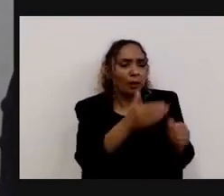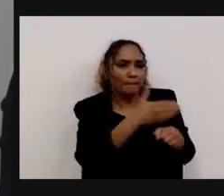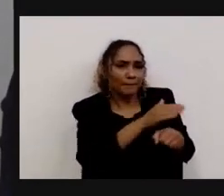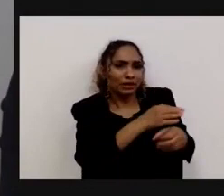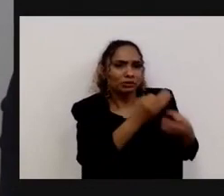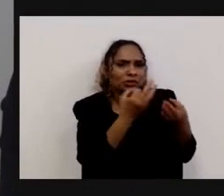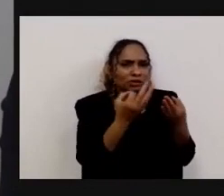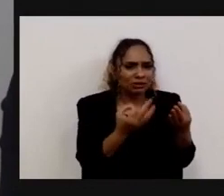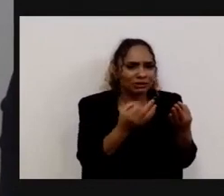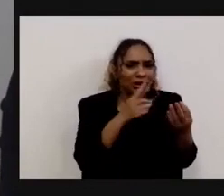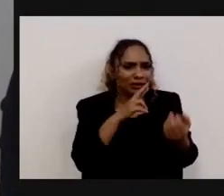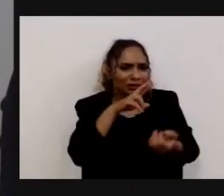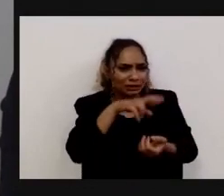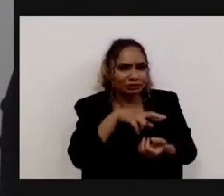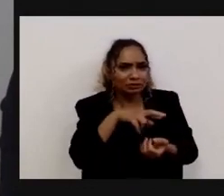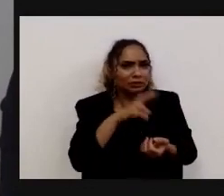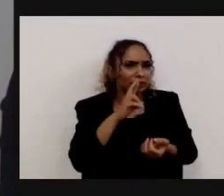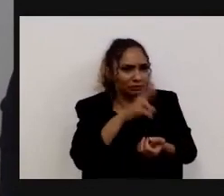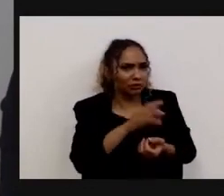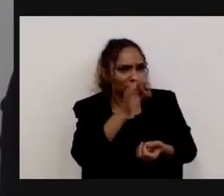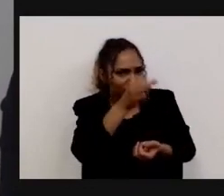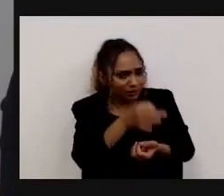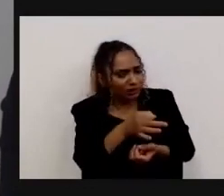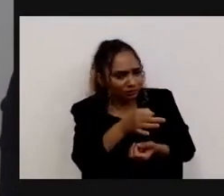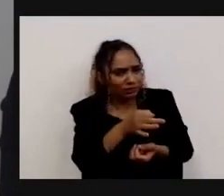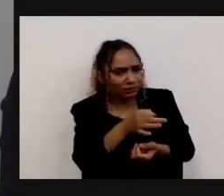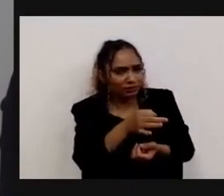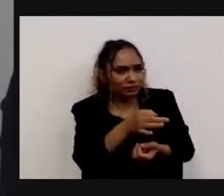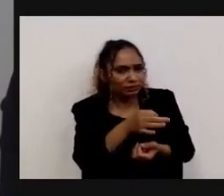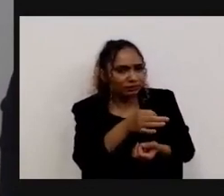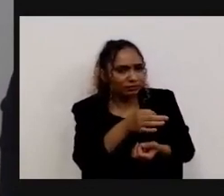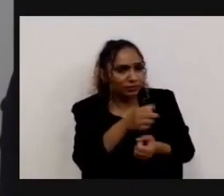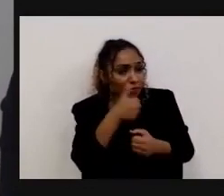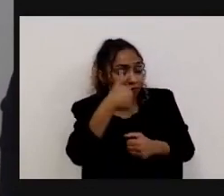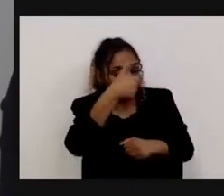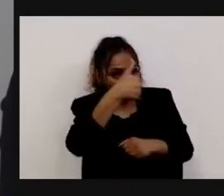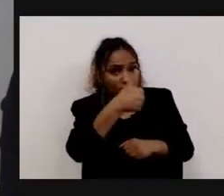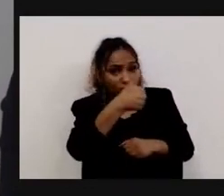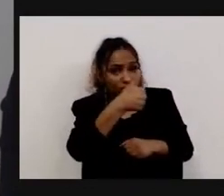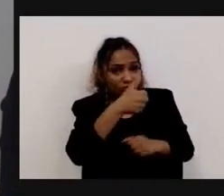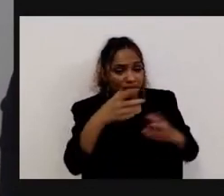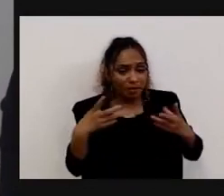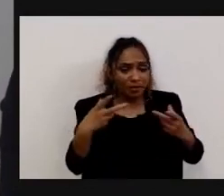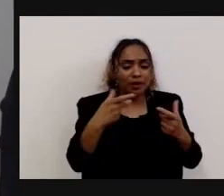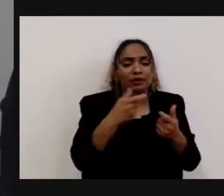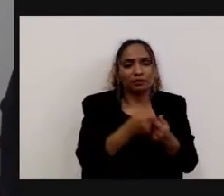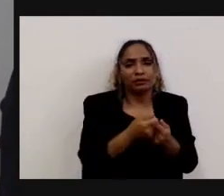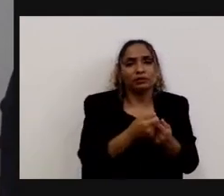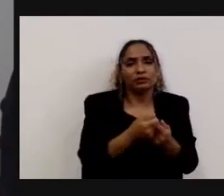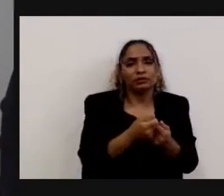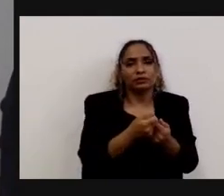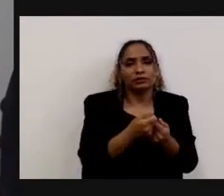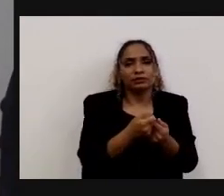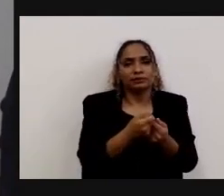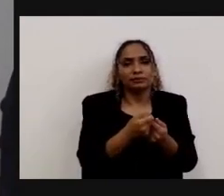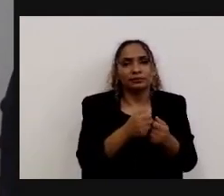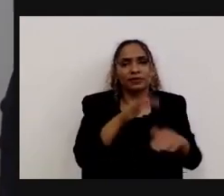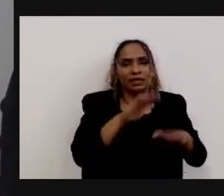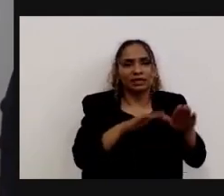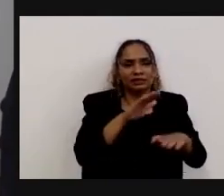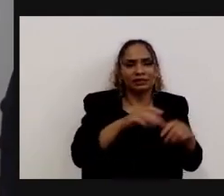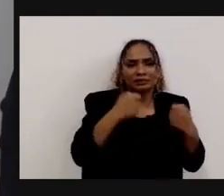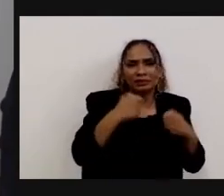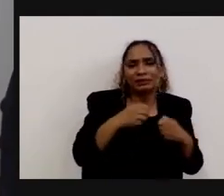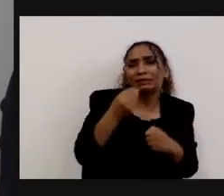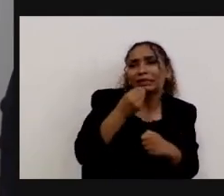resultado significativo de redução do adoecimento Então tá maravilhoso é isso que a gente tem que fazer porque às vezes o Cristiano Falou Ah tem